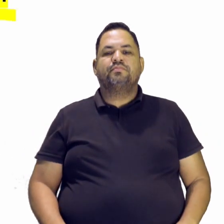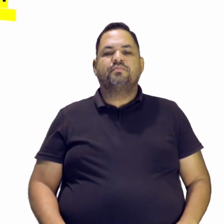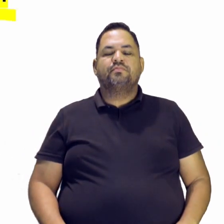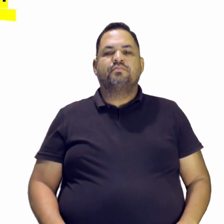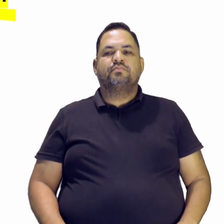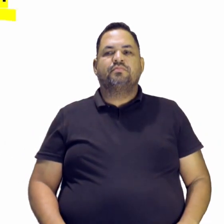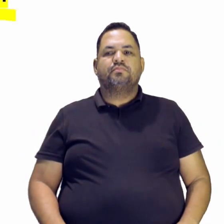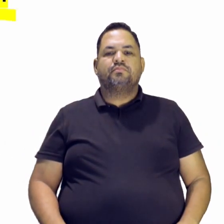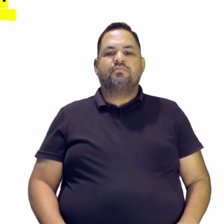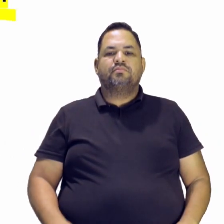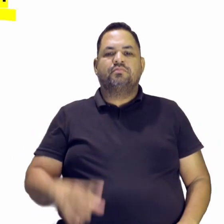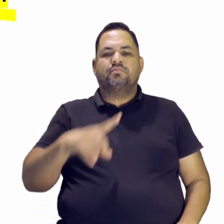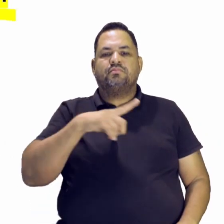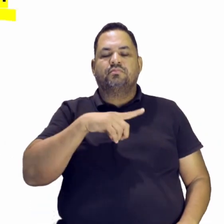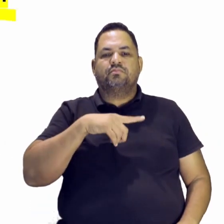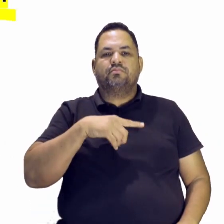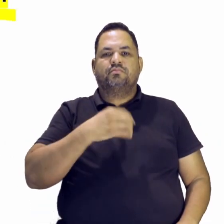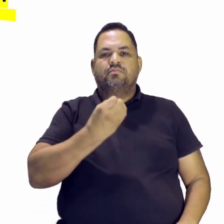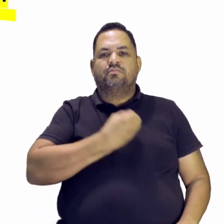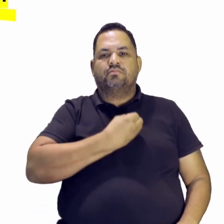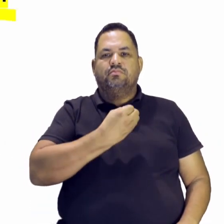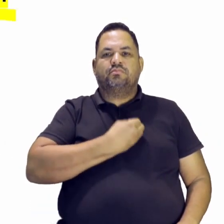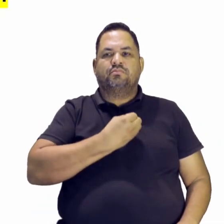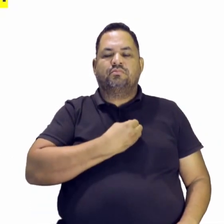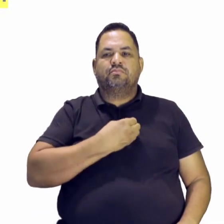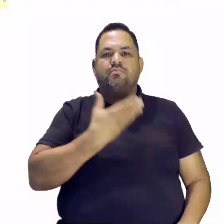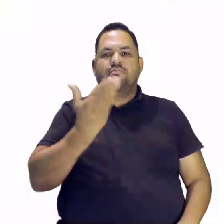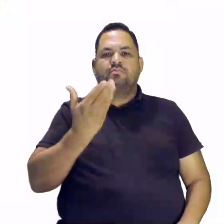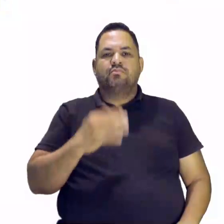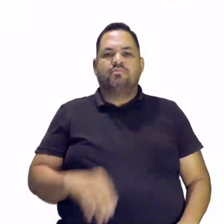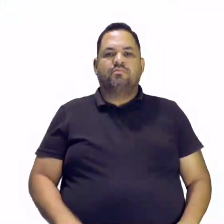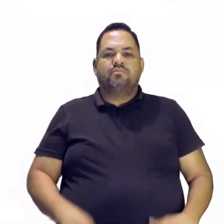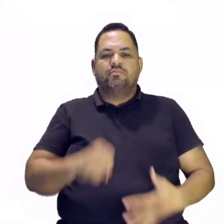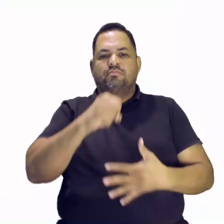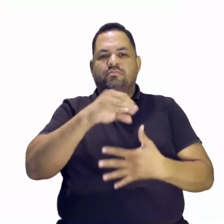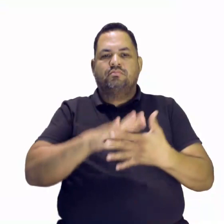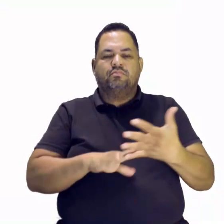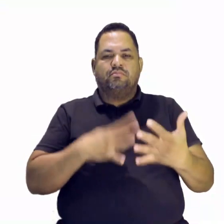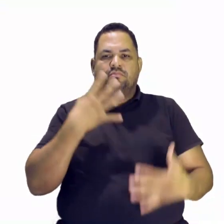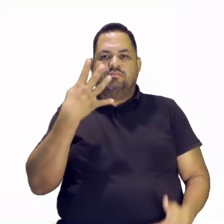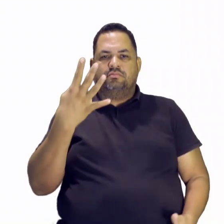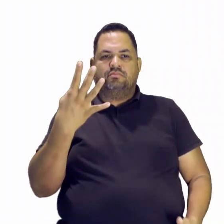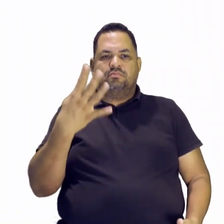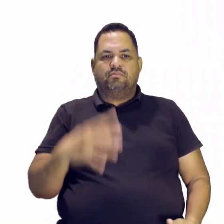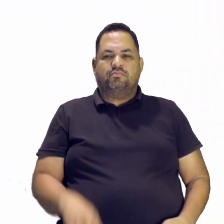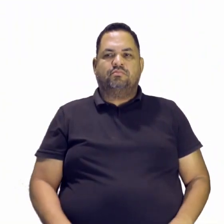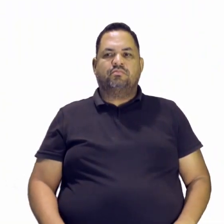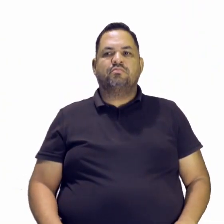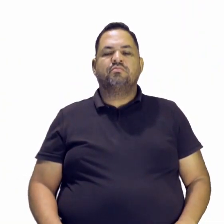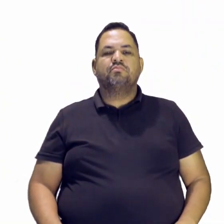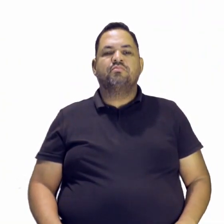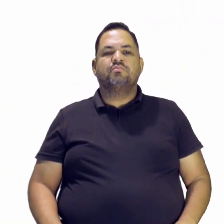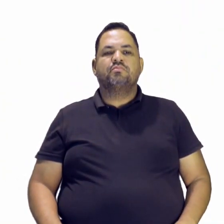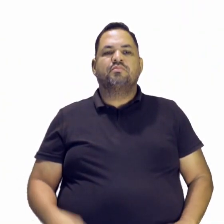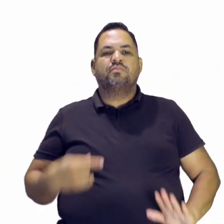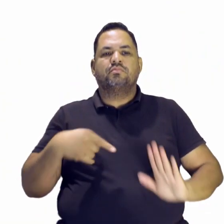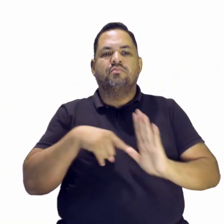aí nós temos a questão de número, qual o número, prof? Número 4. O que ela diz? Olha lá.